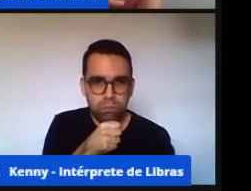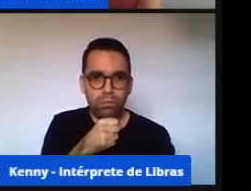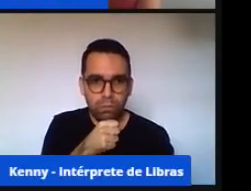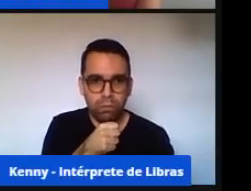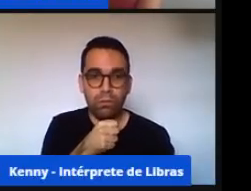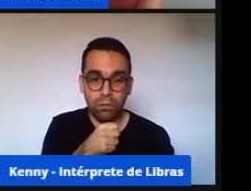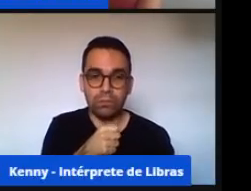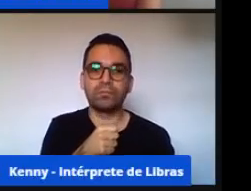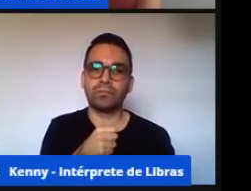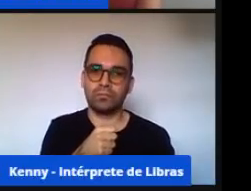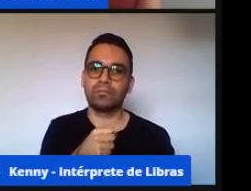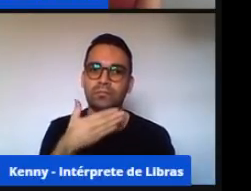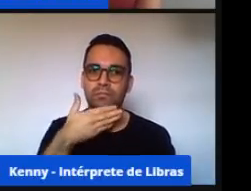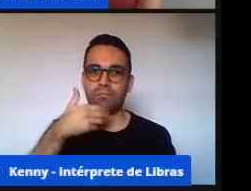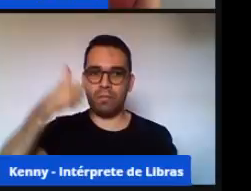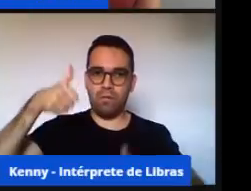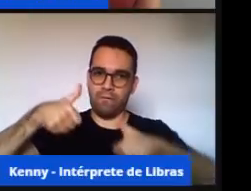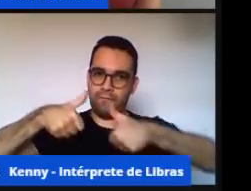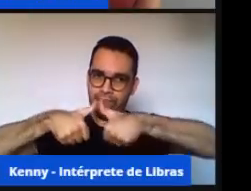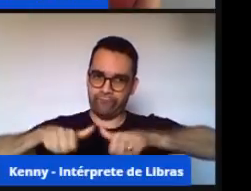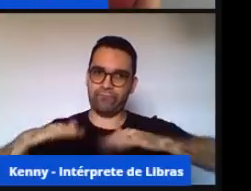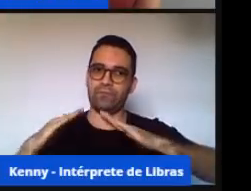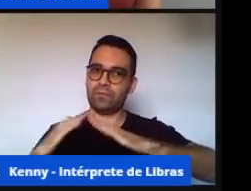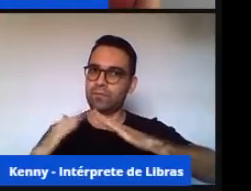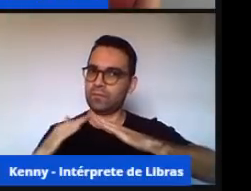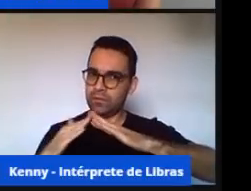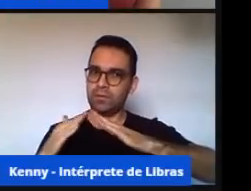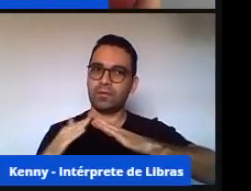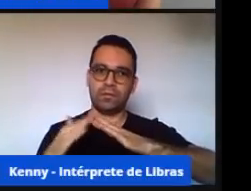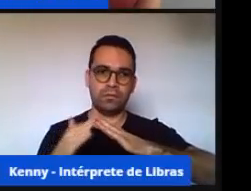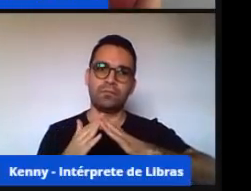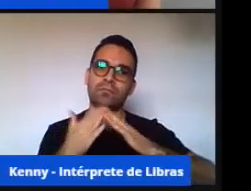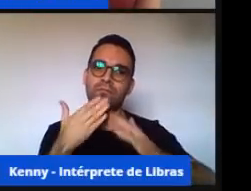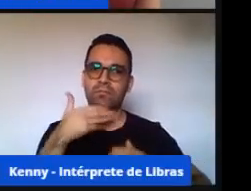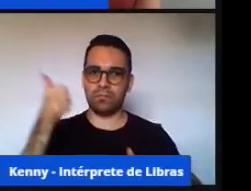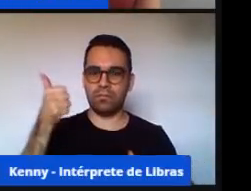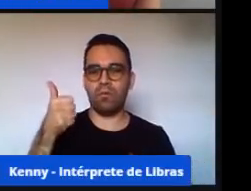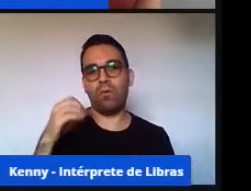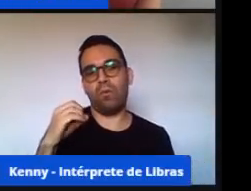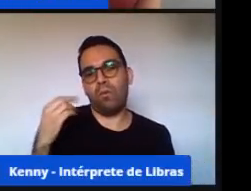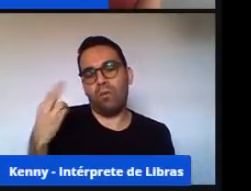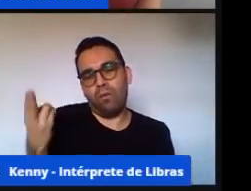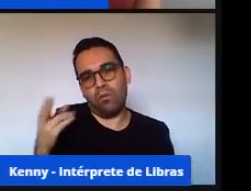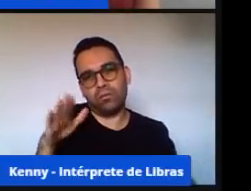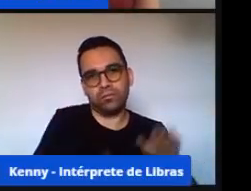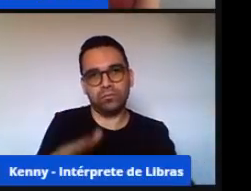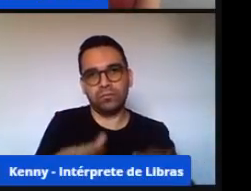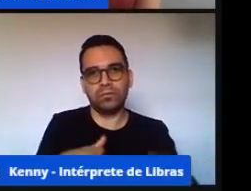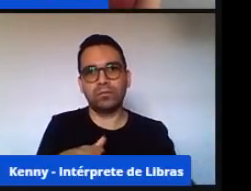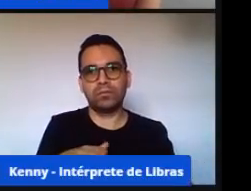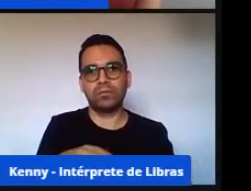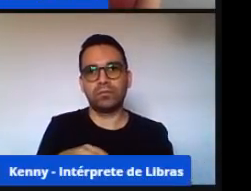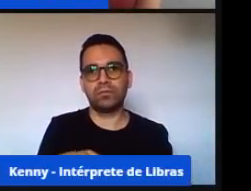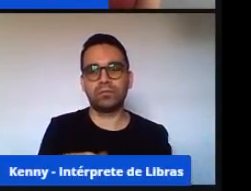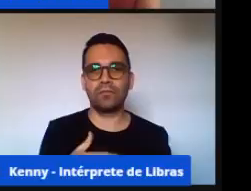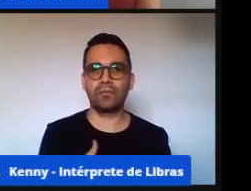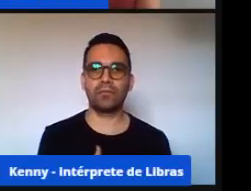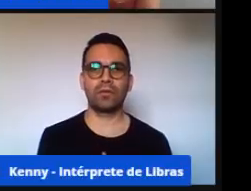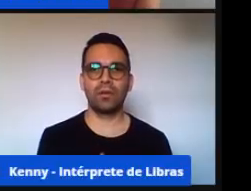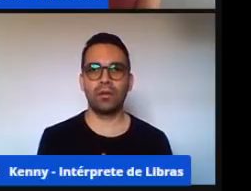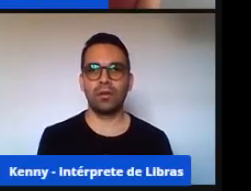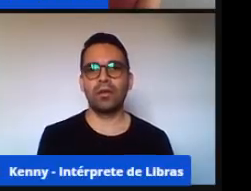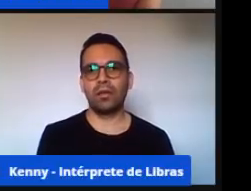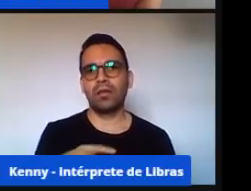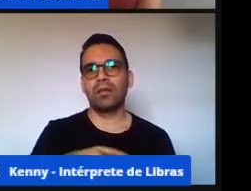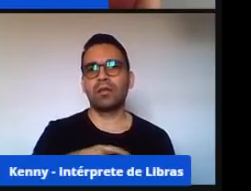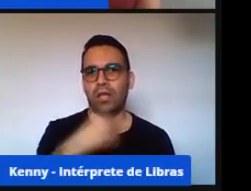isso você vai tirar a criança da escola ali naquele momento, né? E espirro também, às vezes, né, alguma coisa, né, às vezes a pessoa é um pouco